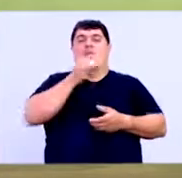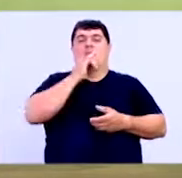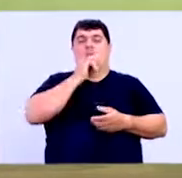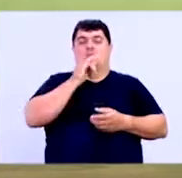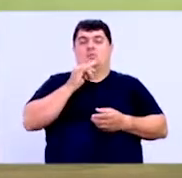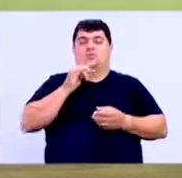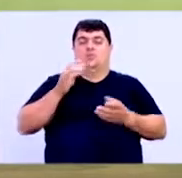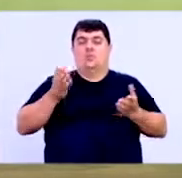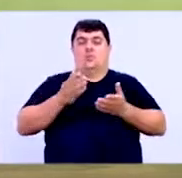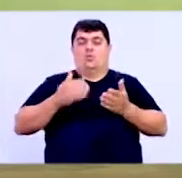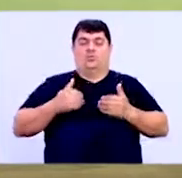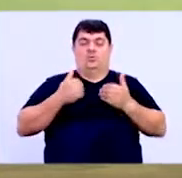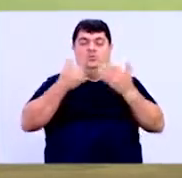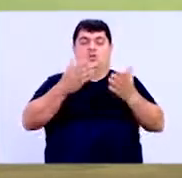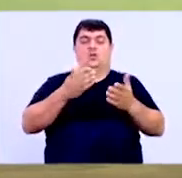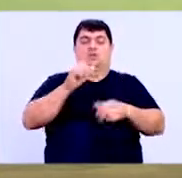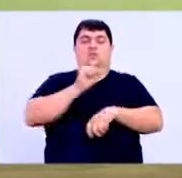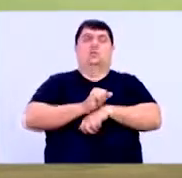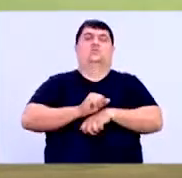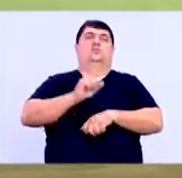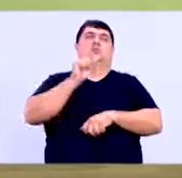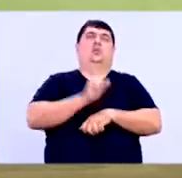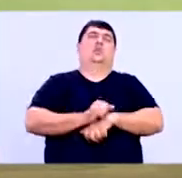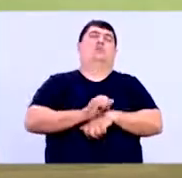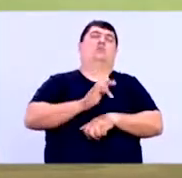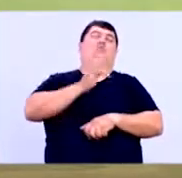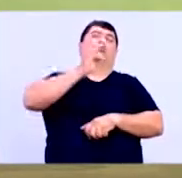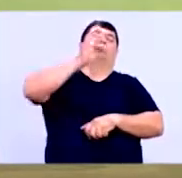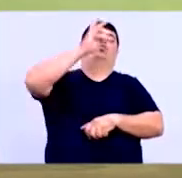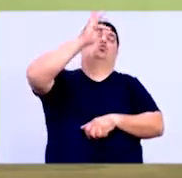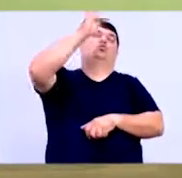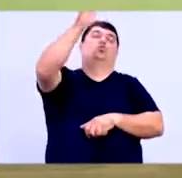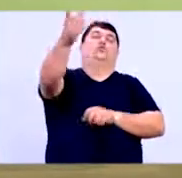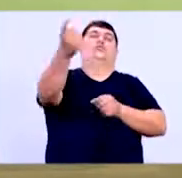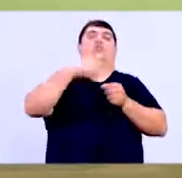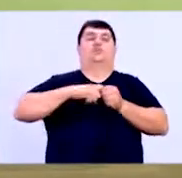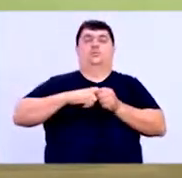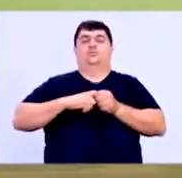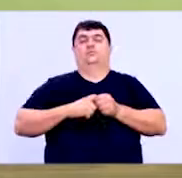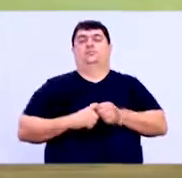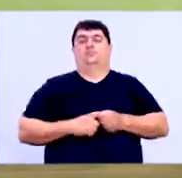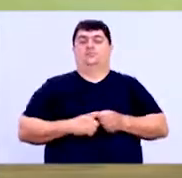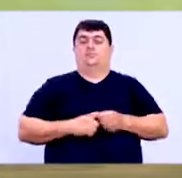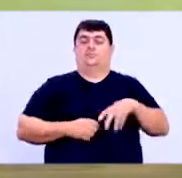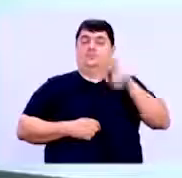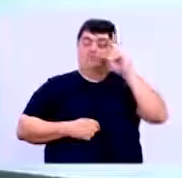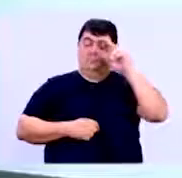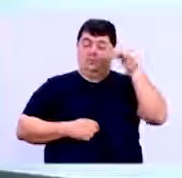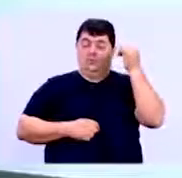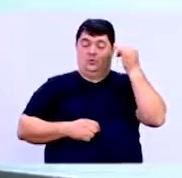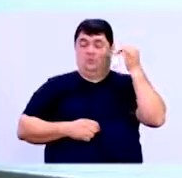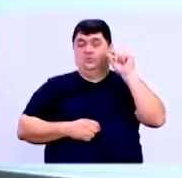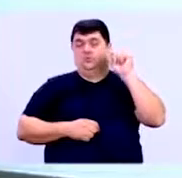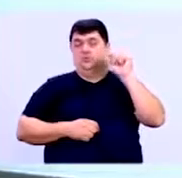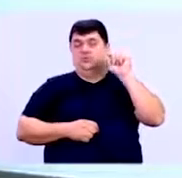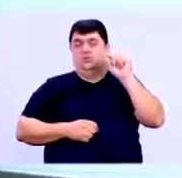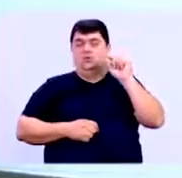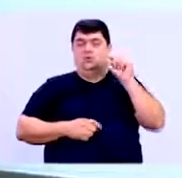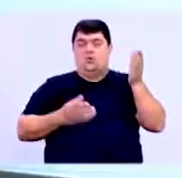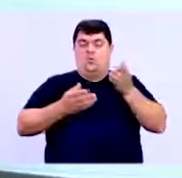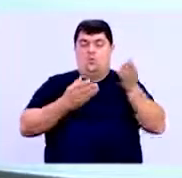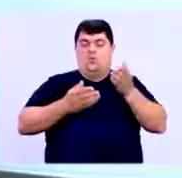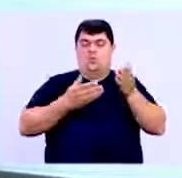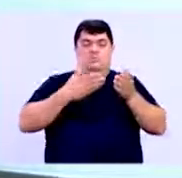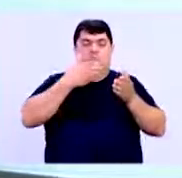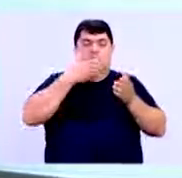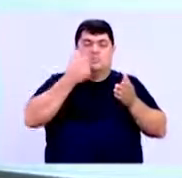receber no futuro. Por isso que a gente fala vendas a prazo, é o prazo para receber. Lembrando que hoje a melhor forma de negociação